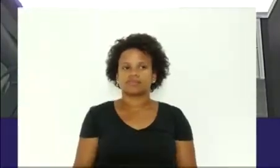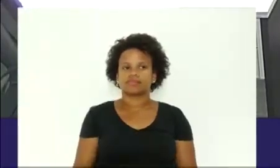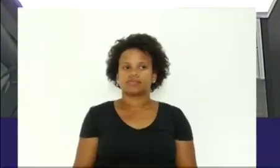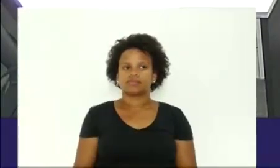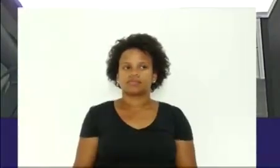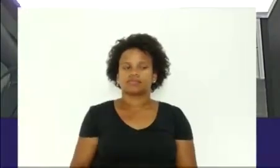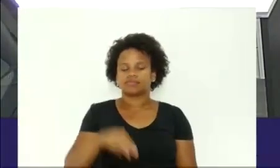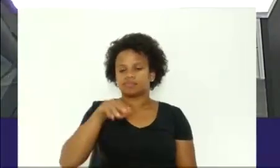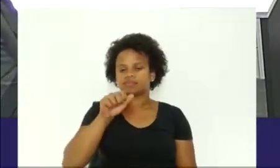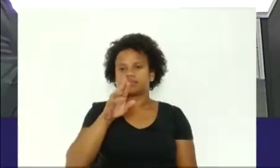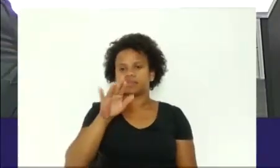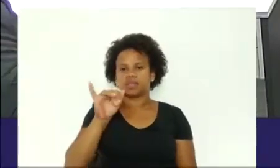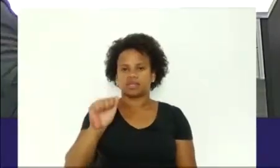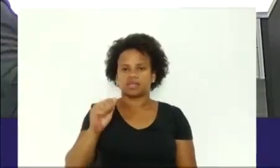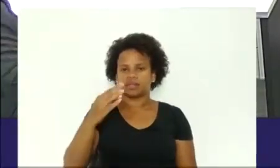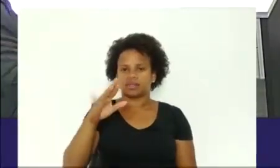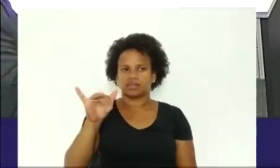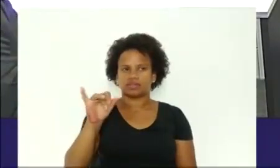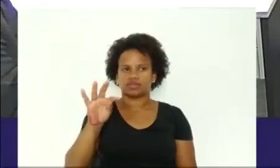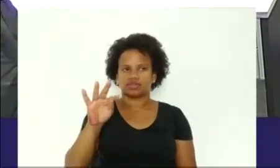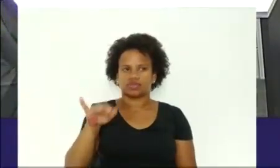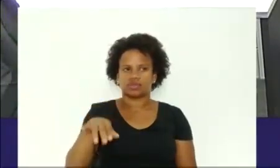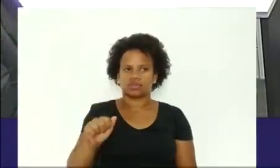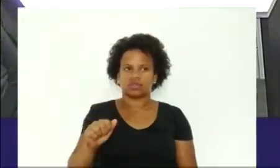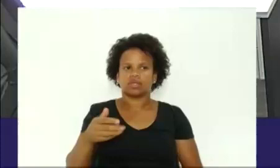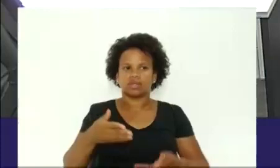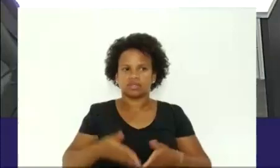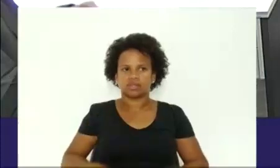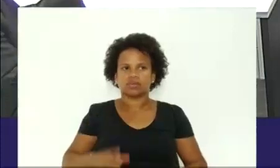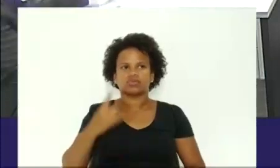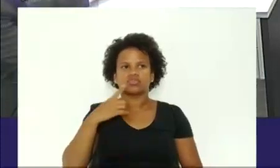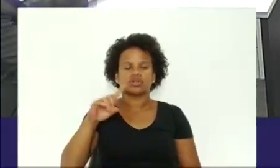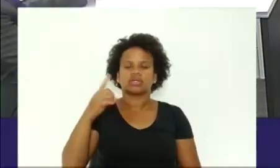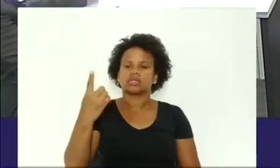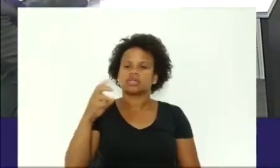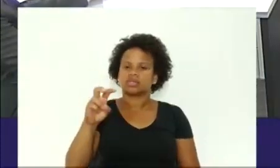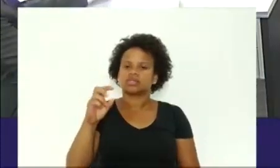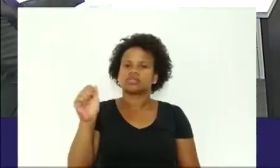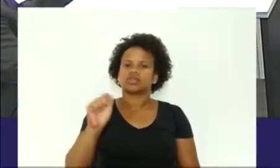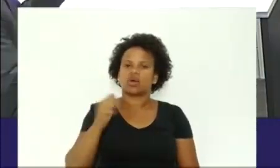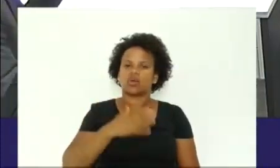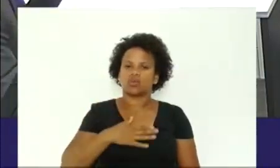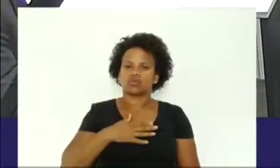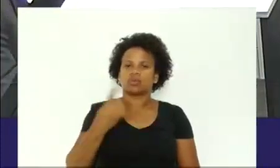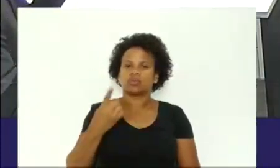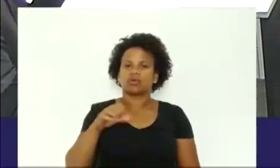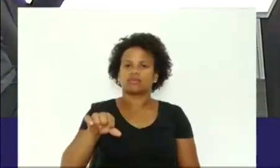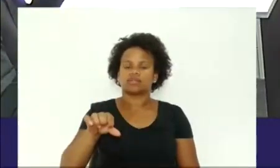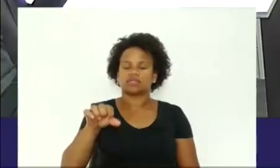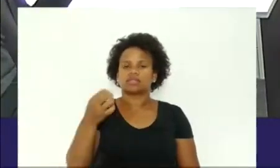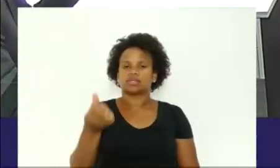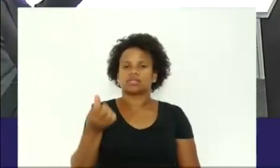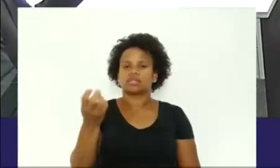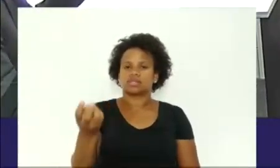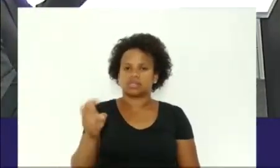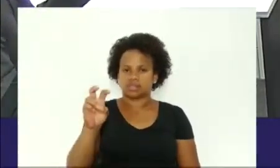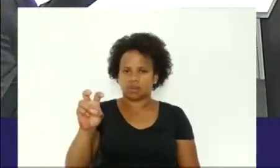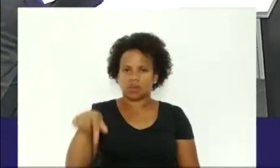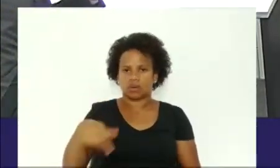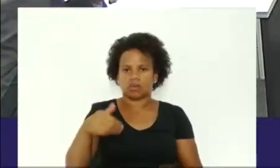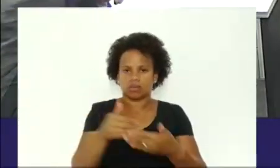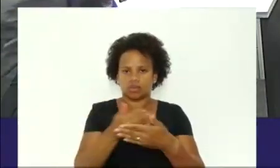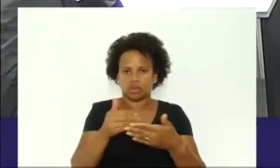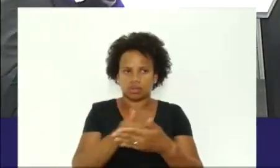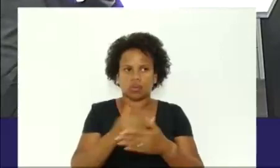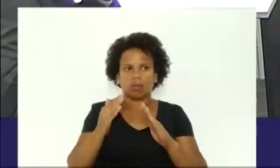Maria Cristina Rafael Batista Pereira nasceu em 15 de agosto de 1965 em Botucatu, cidade em que sempre